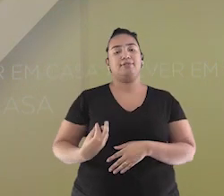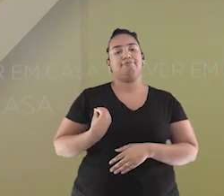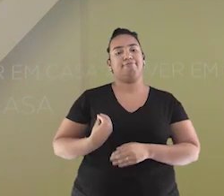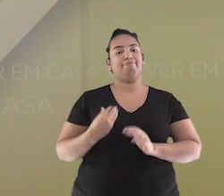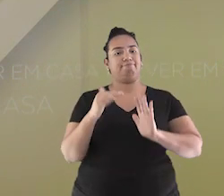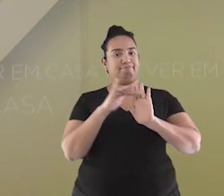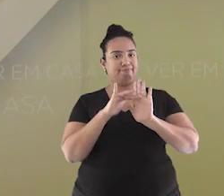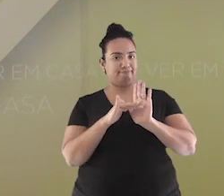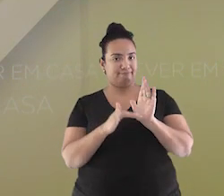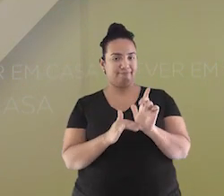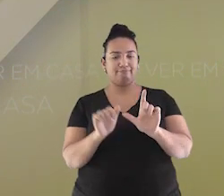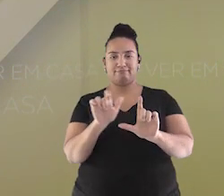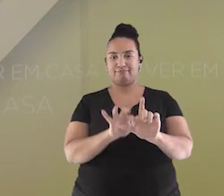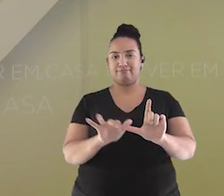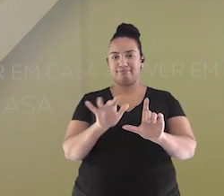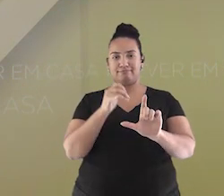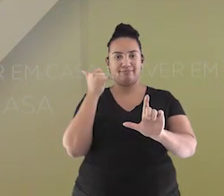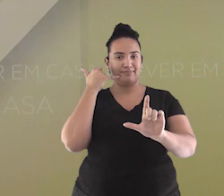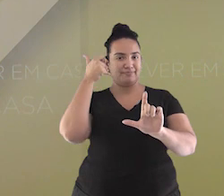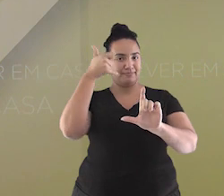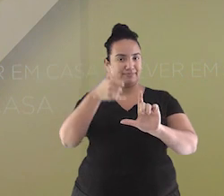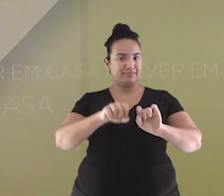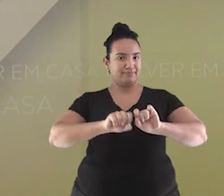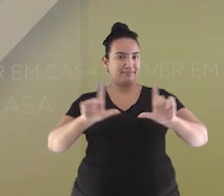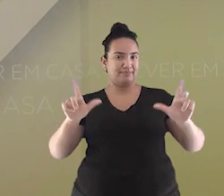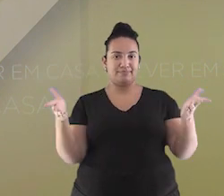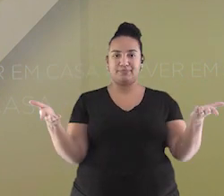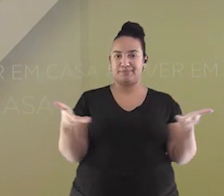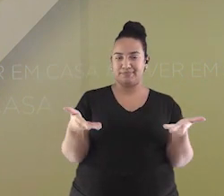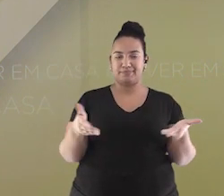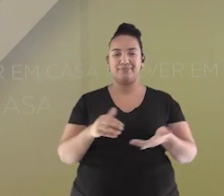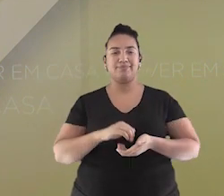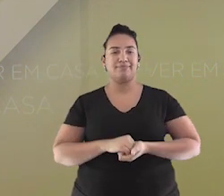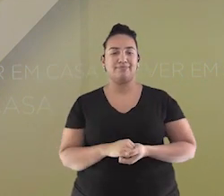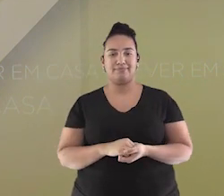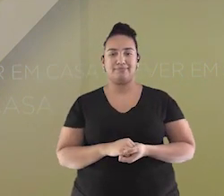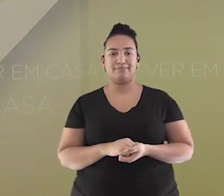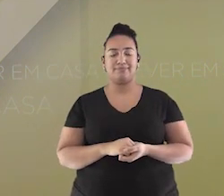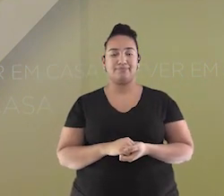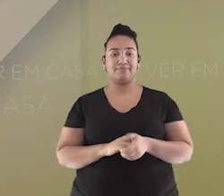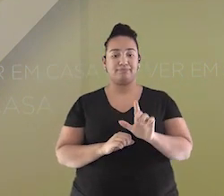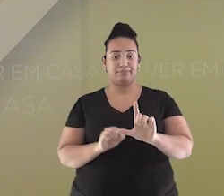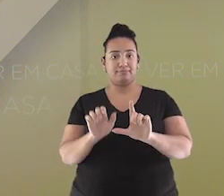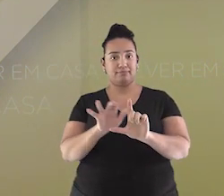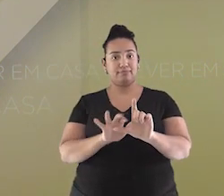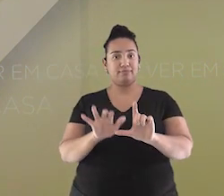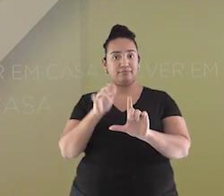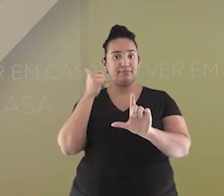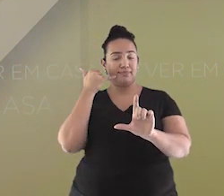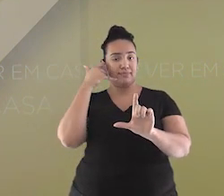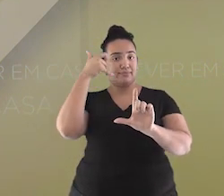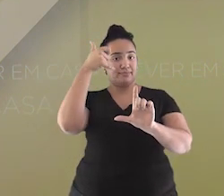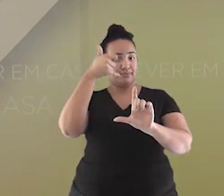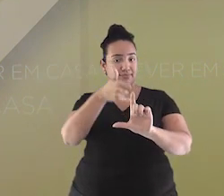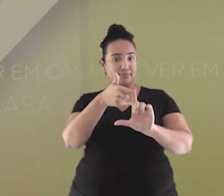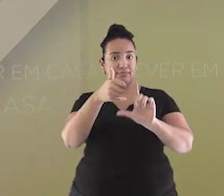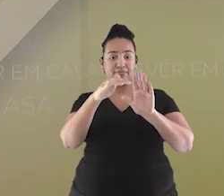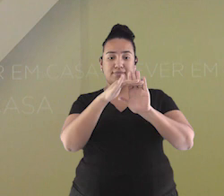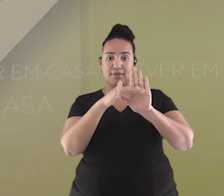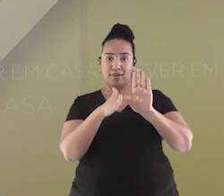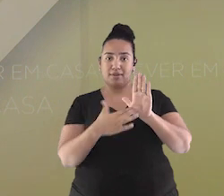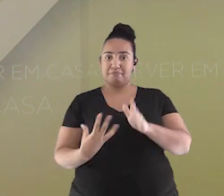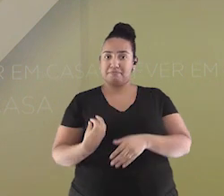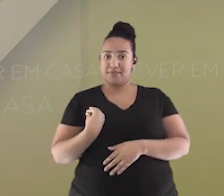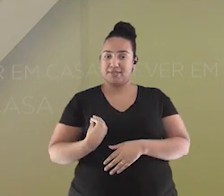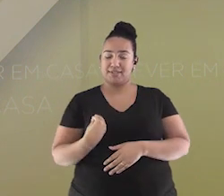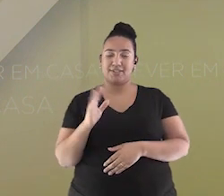presença nessa aula através do QR Code que está aparecendo aí na sua tela. É só apontar a câmera do seu celular que vai abrir direto na